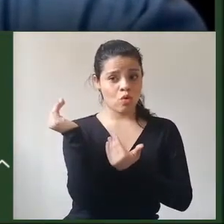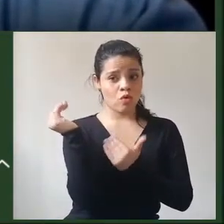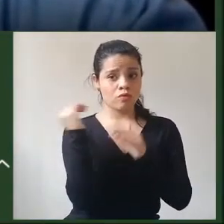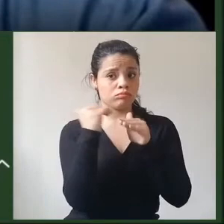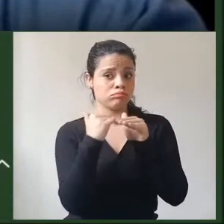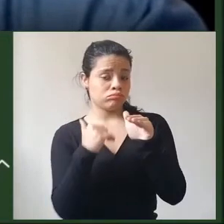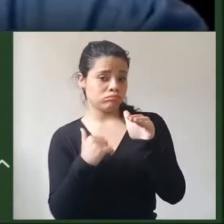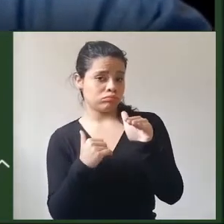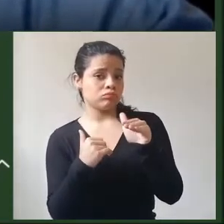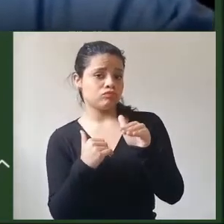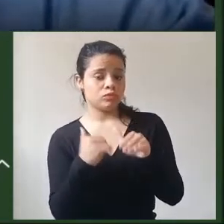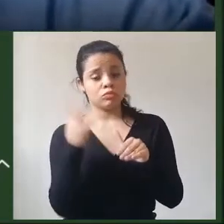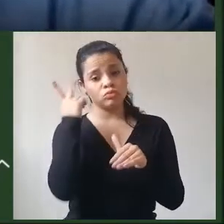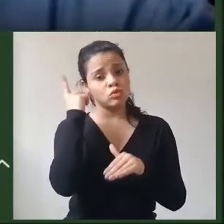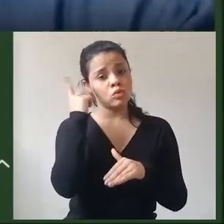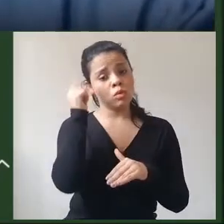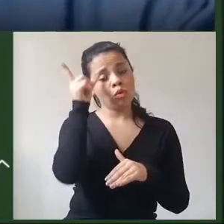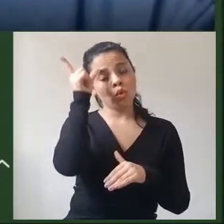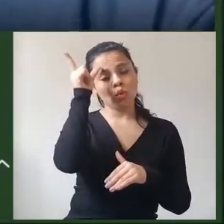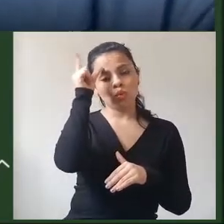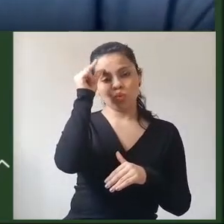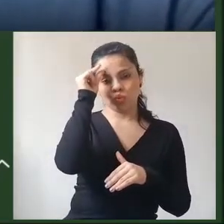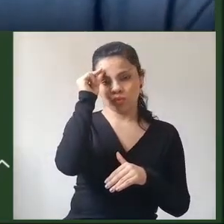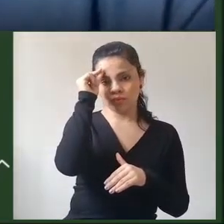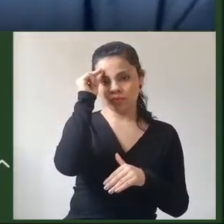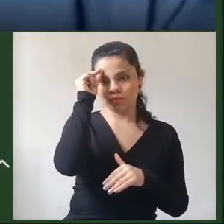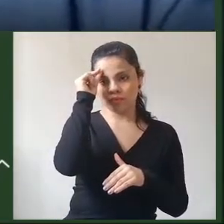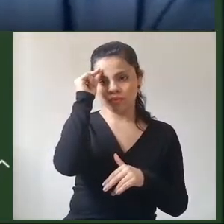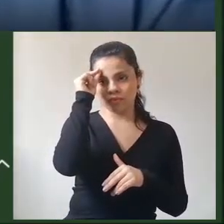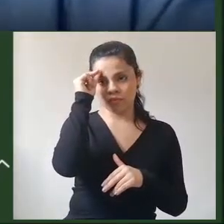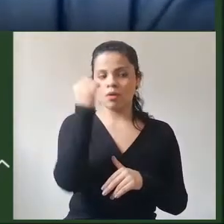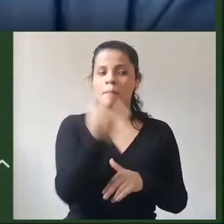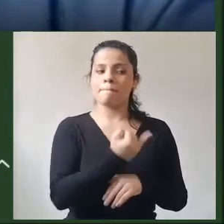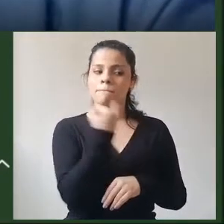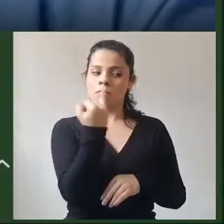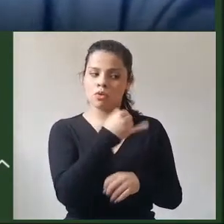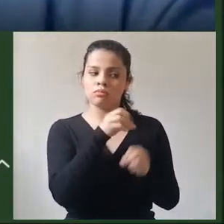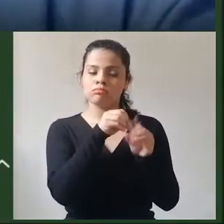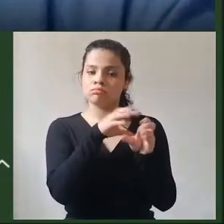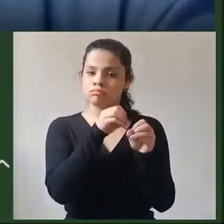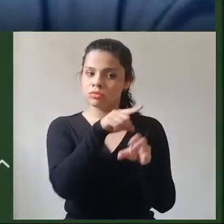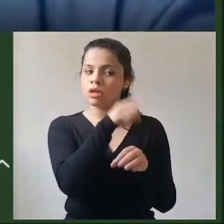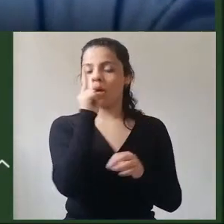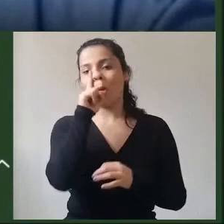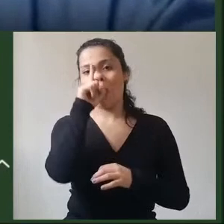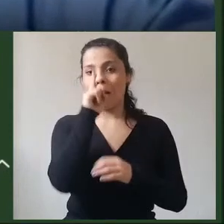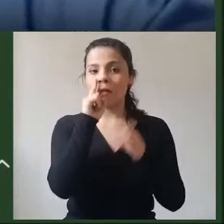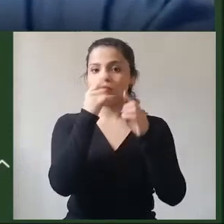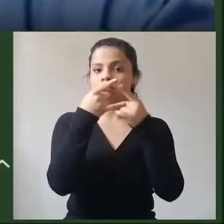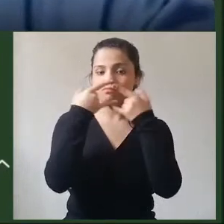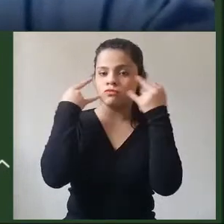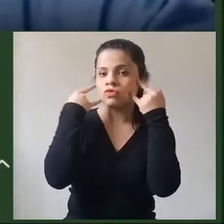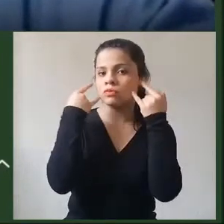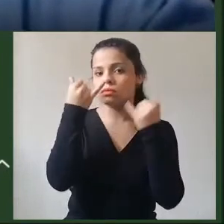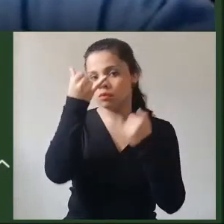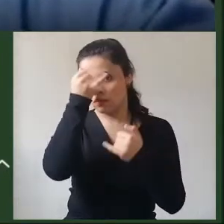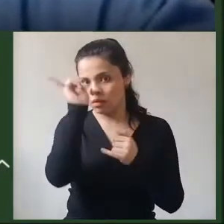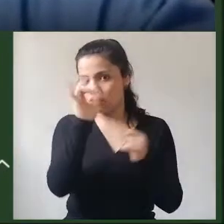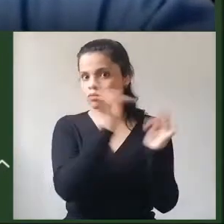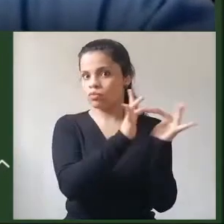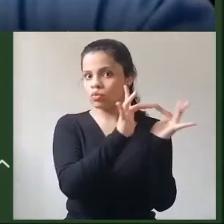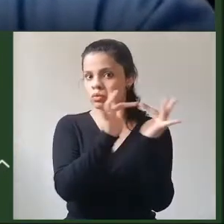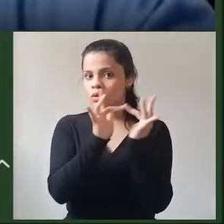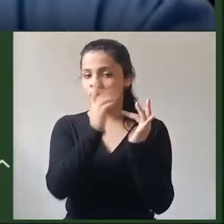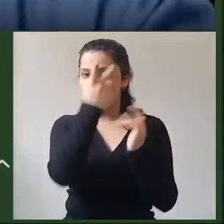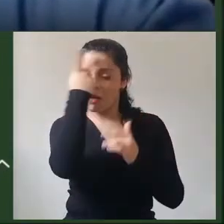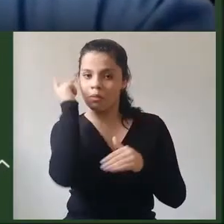que aquelas que são mais jovens se sentiram um pouco mais tranquilos. Era importante para mim comunicar a necessidade que eles se